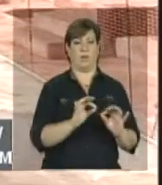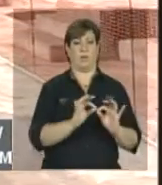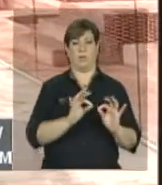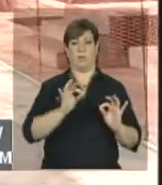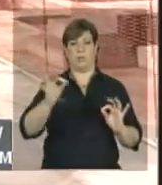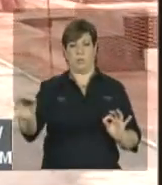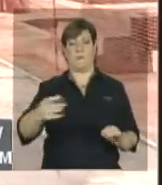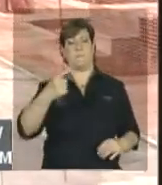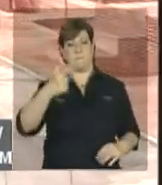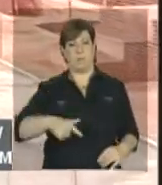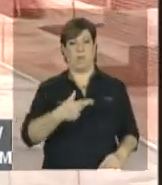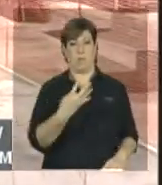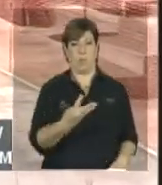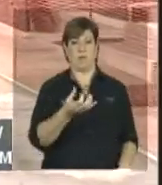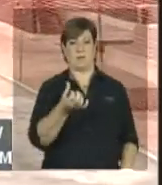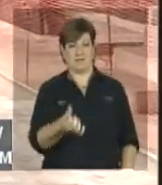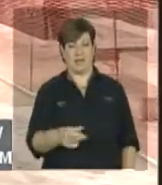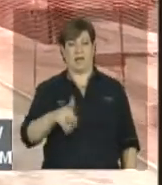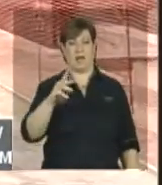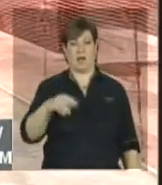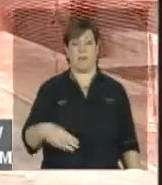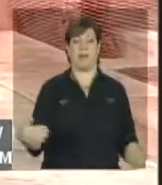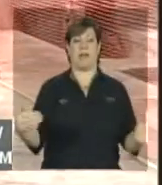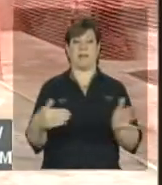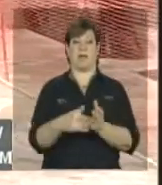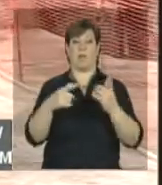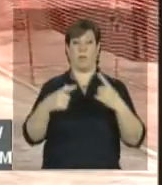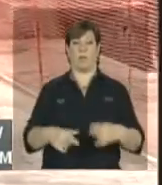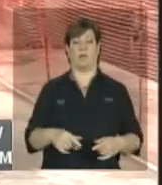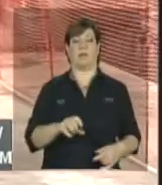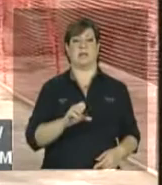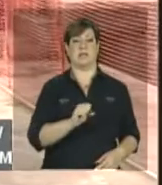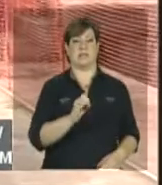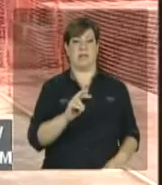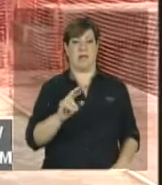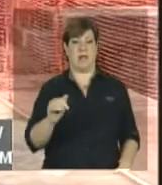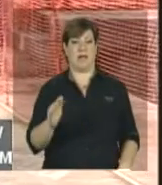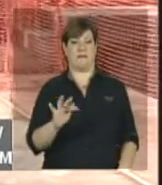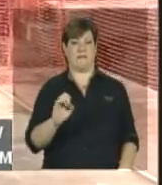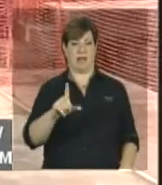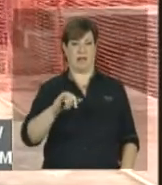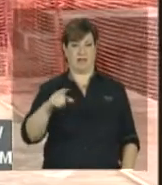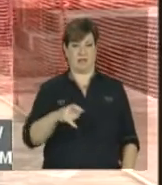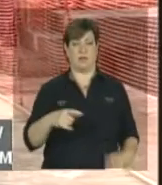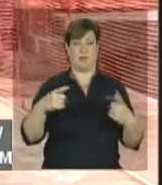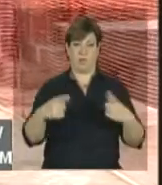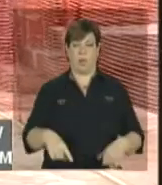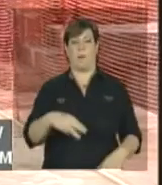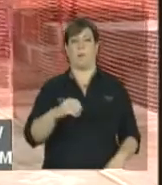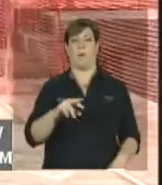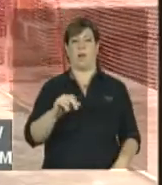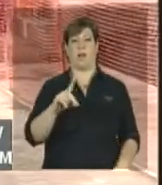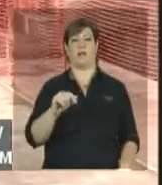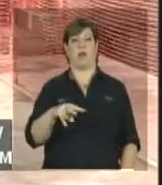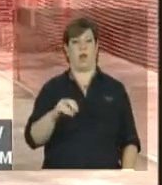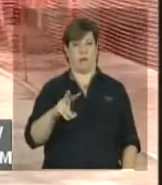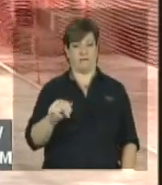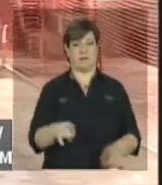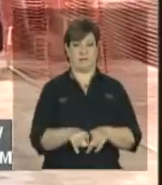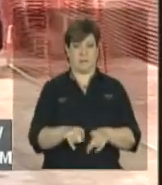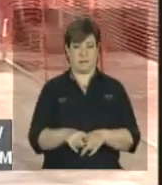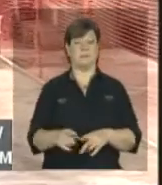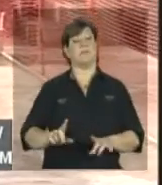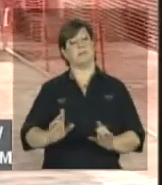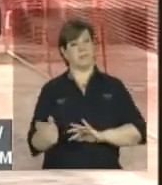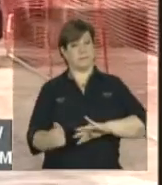de 46 quilômetros até a Serra do Félix, também em Morada Nova. Já o trecho